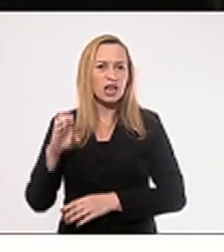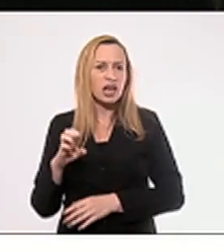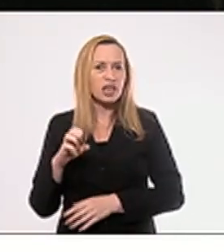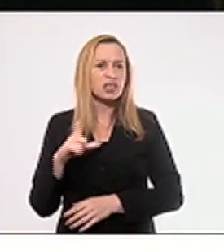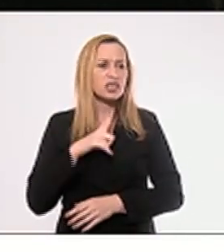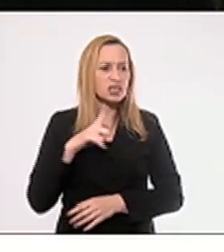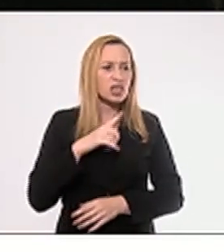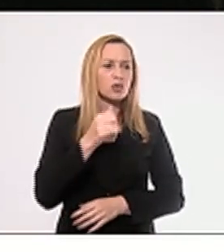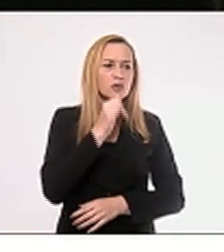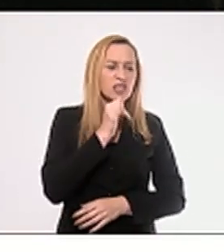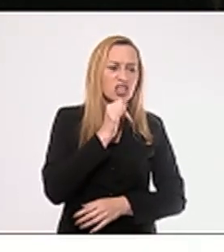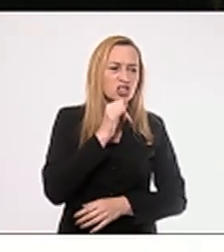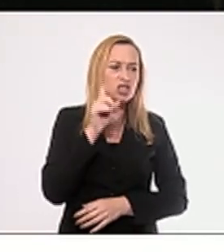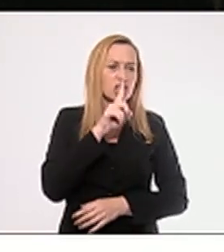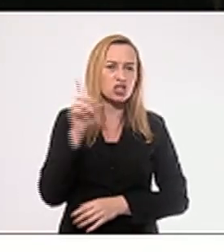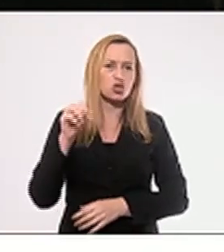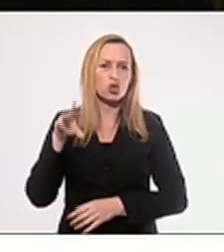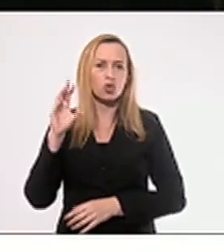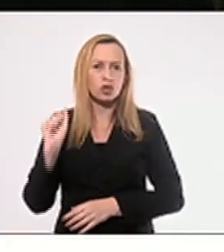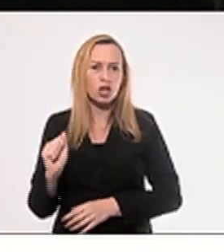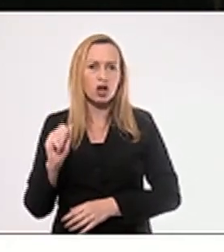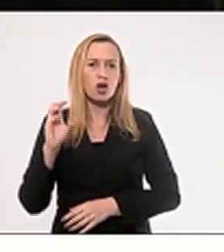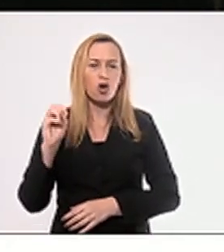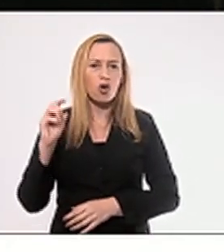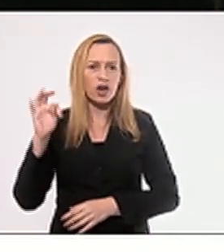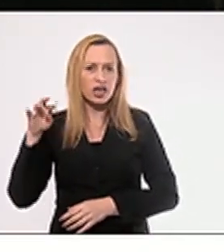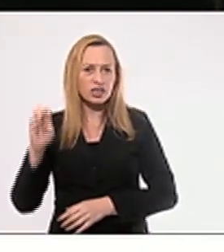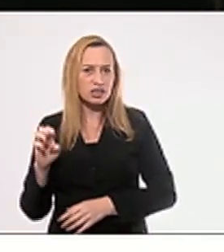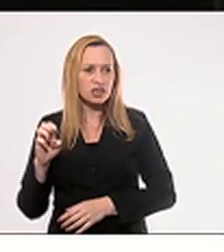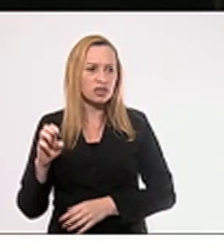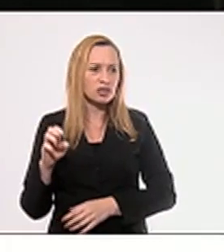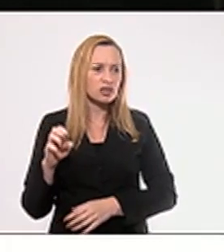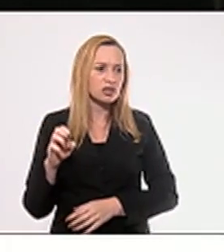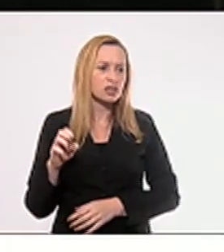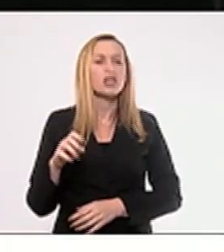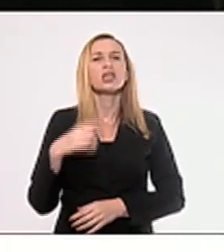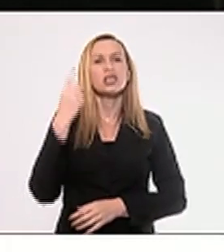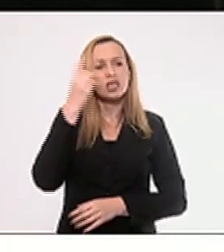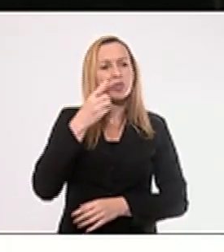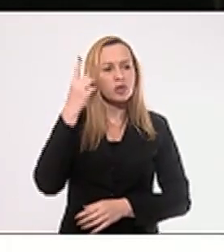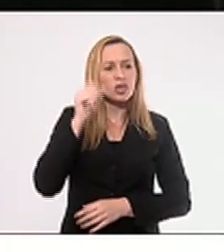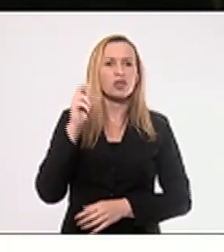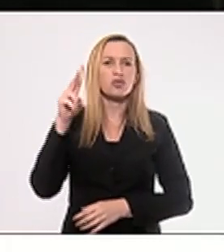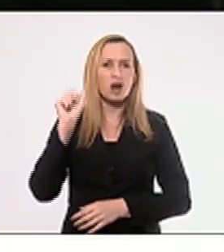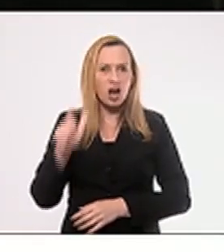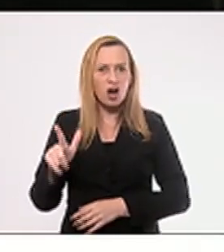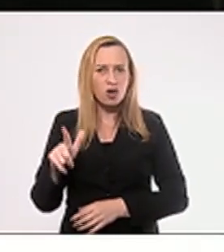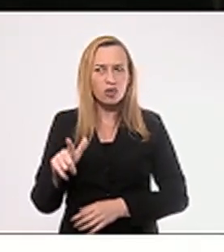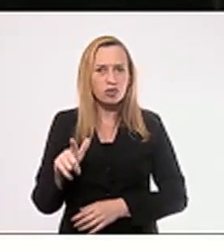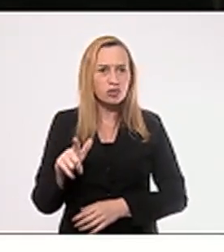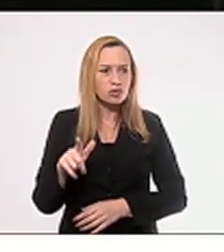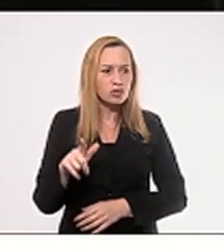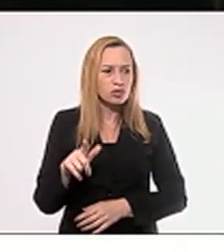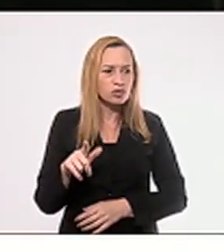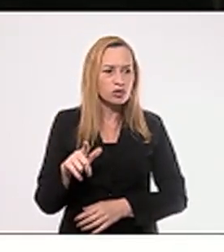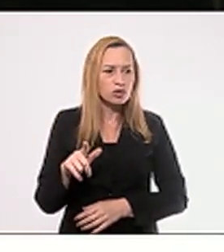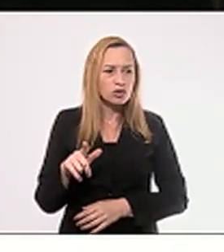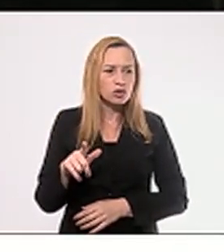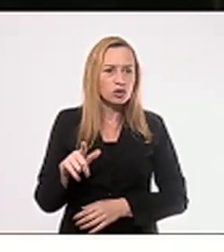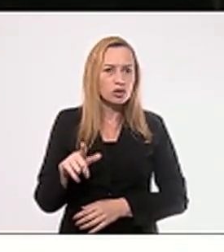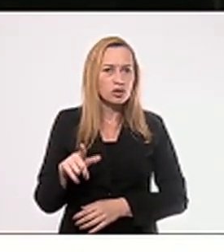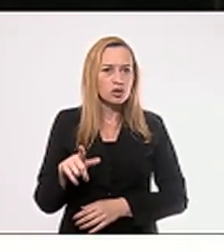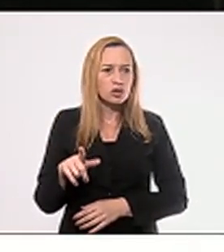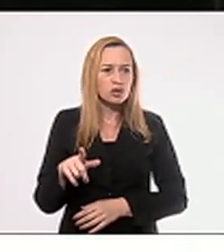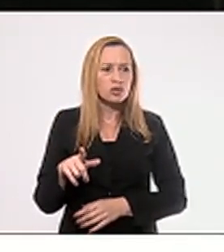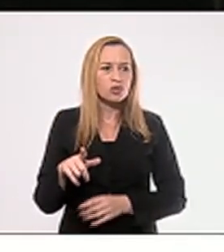na Zona Oeste minha, do deputado Tiago Pampolha, na Irajá do deputado Val, onde o sistema é